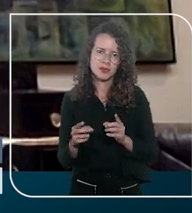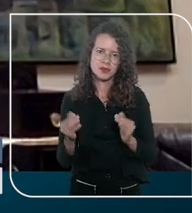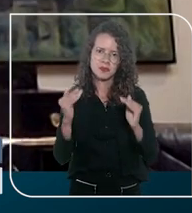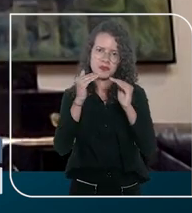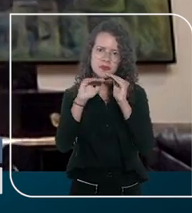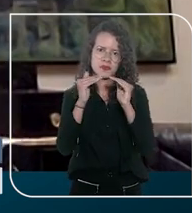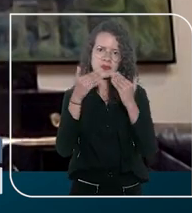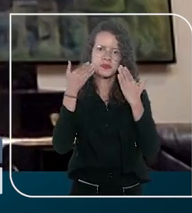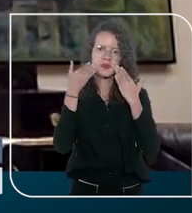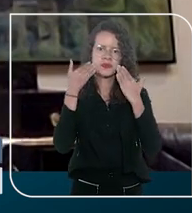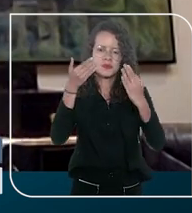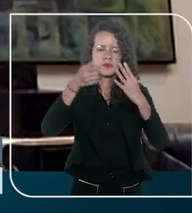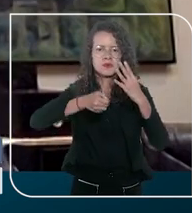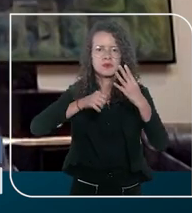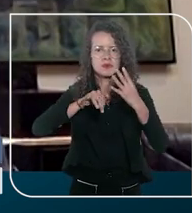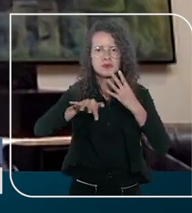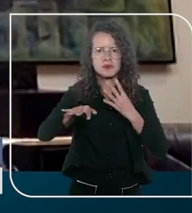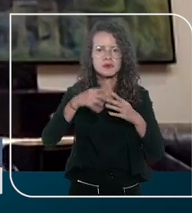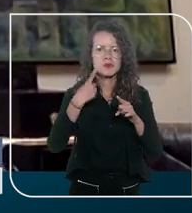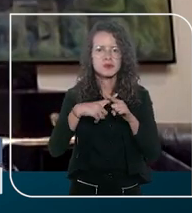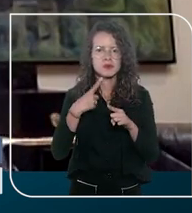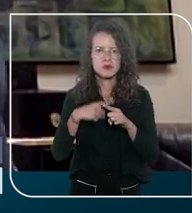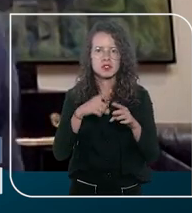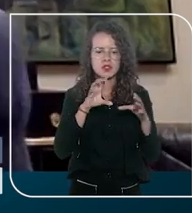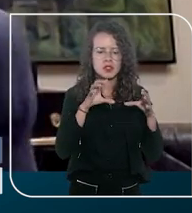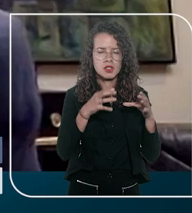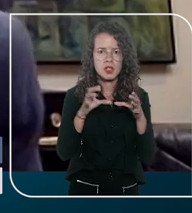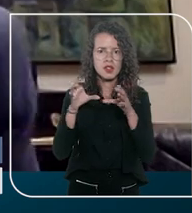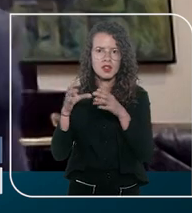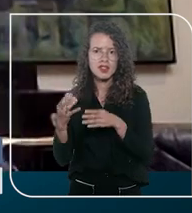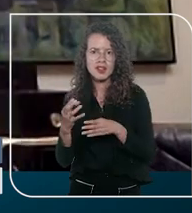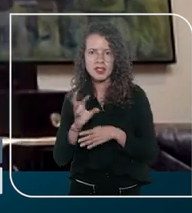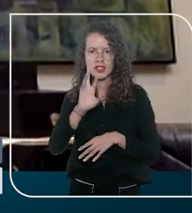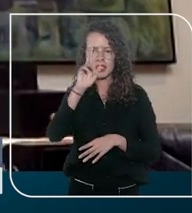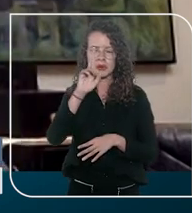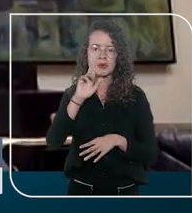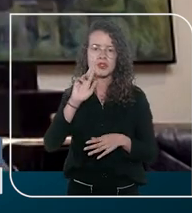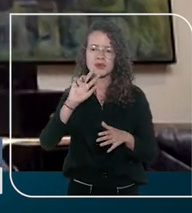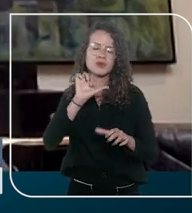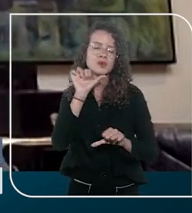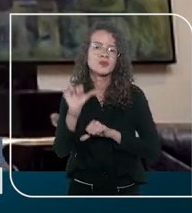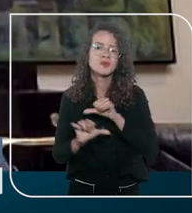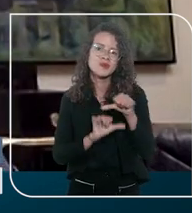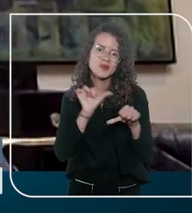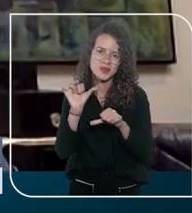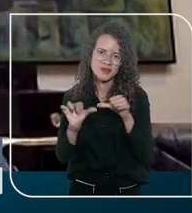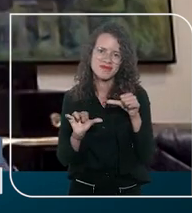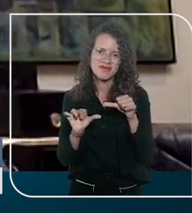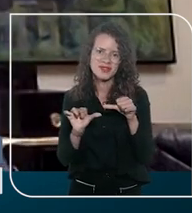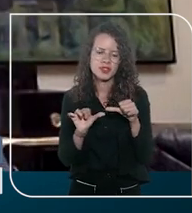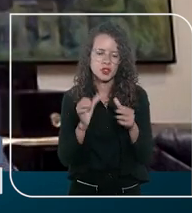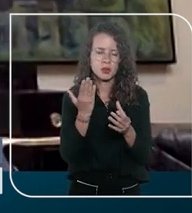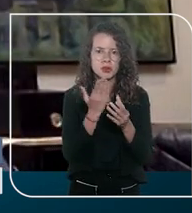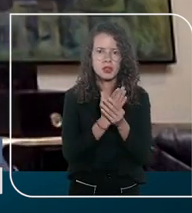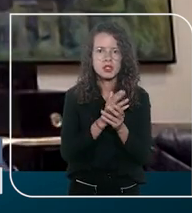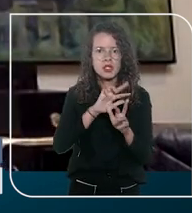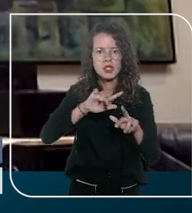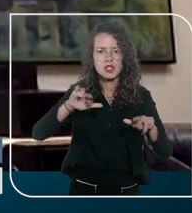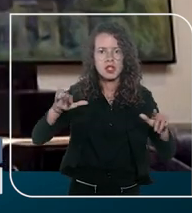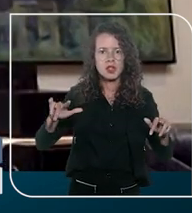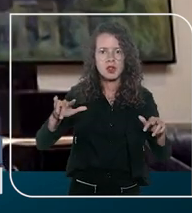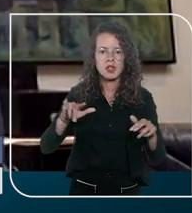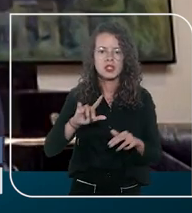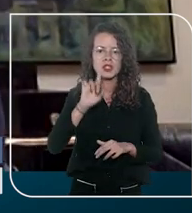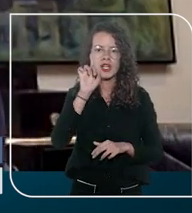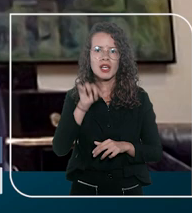jurisprudencial, porque esses órgãos não mais possuem a mesma competência para o julgamento da matéria relativa, por exemplo, no caso julgado,